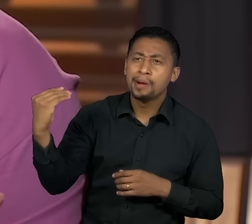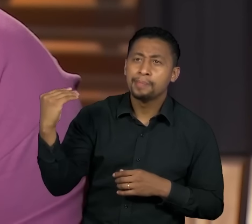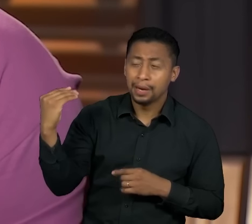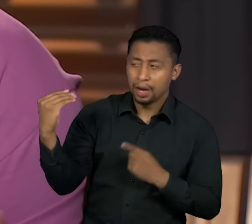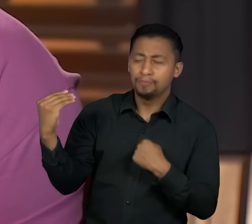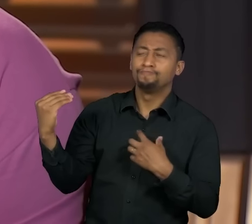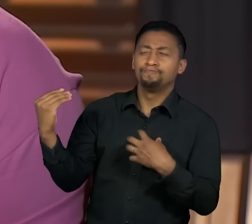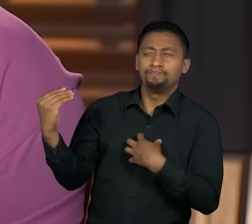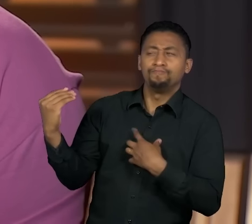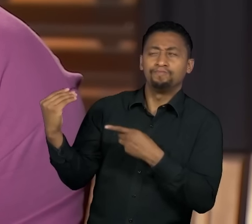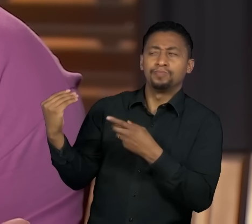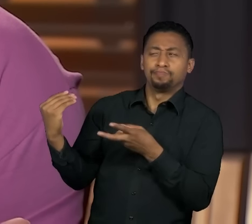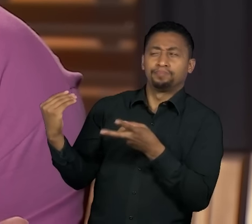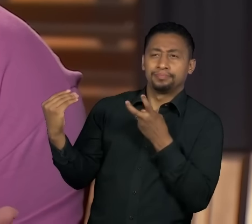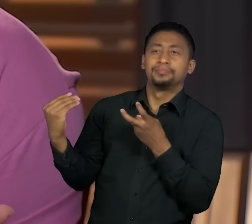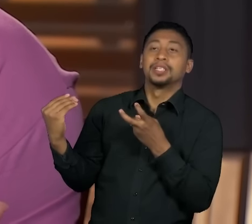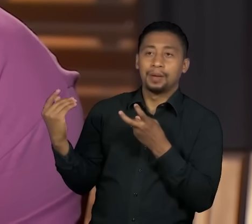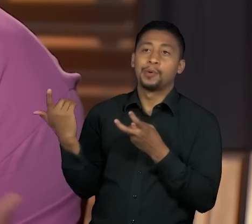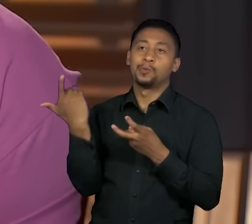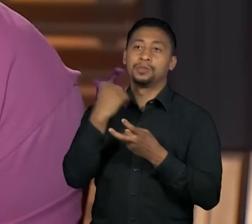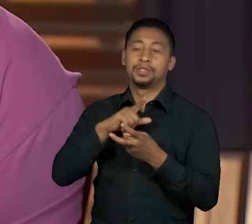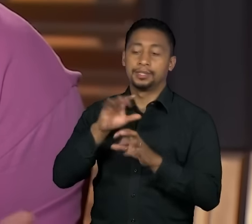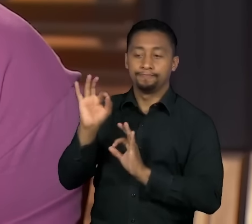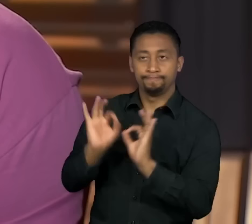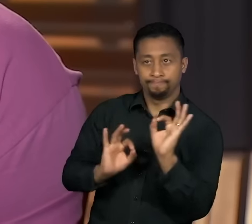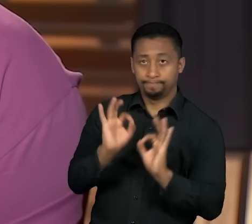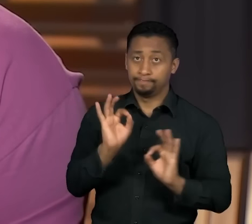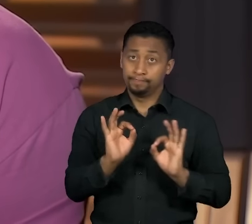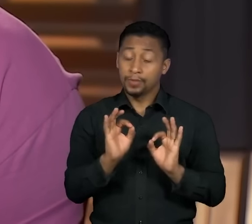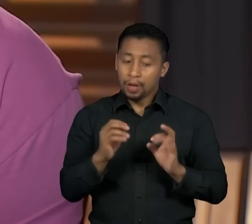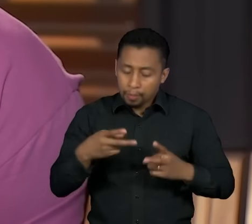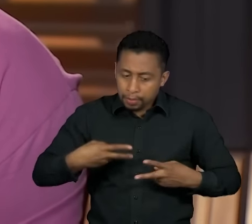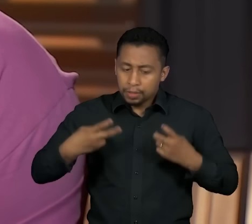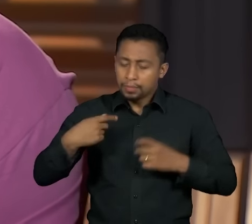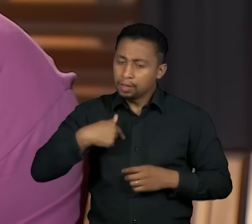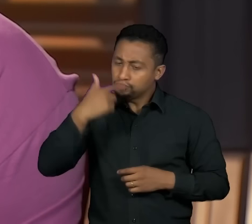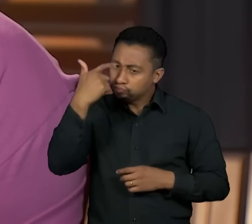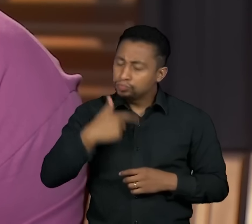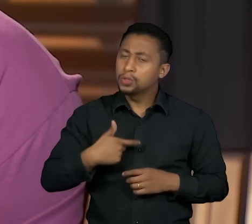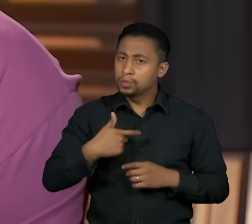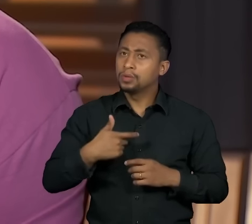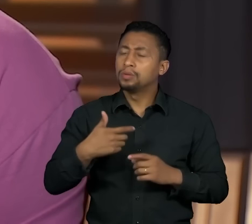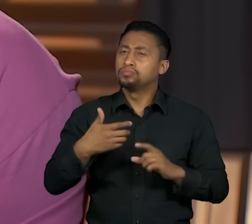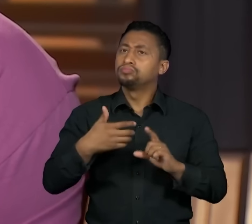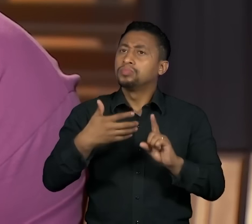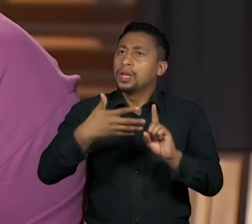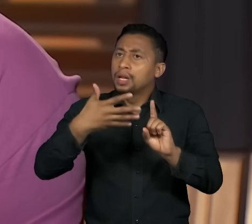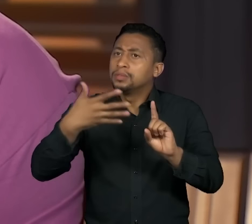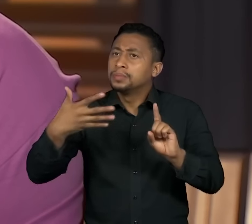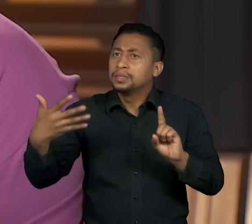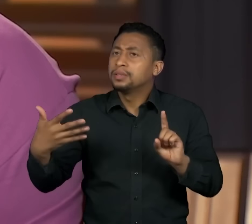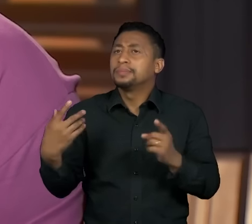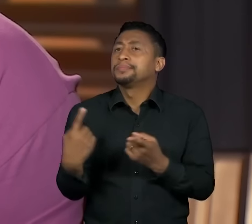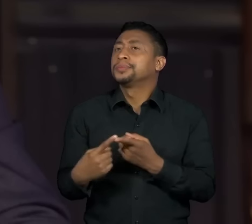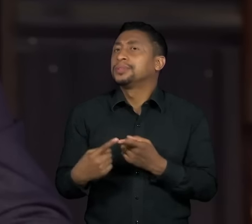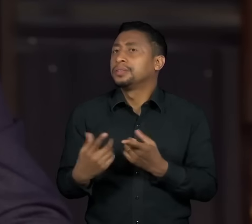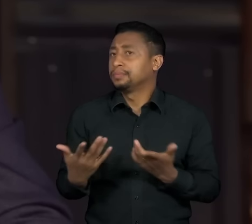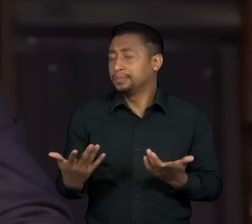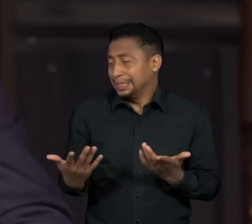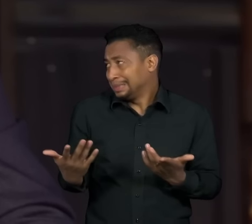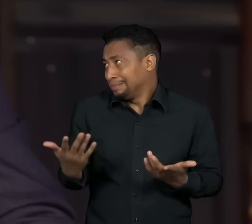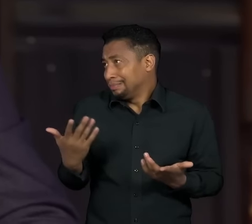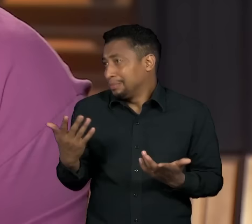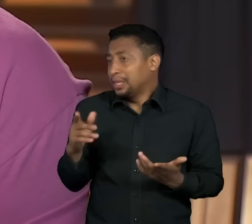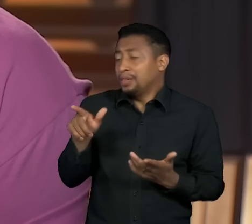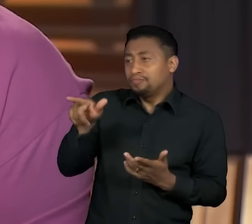pessoa que eu considero que eu me descobri como uma pessoa LGBT relativamente tarde, porque eu não tinha referência. Como você